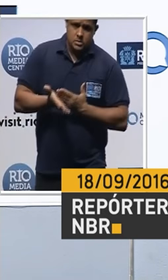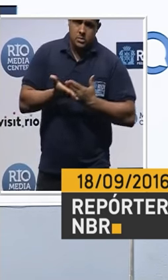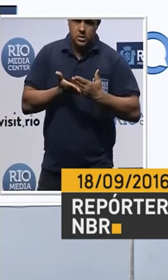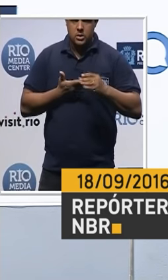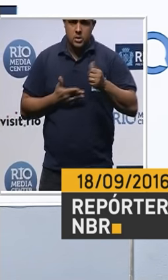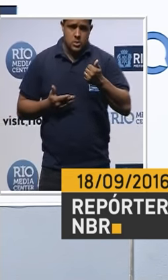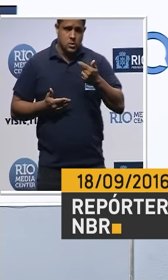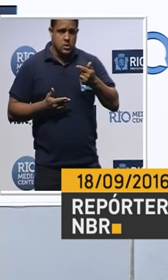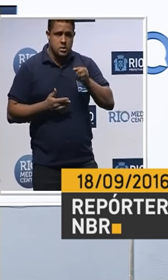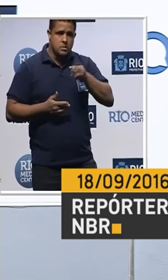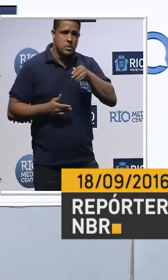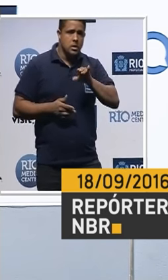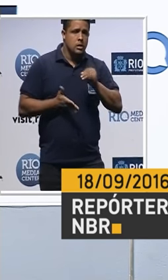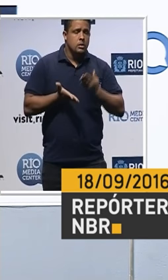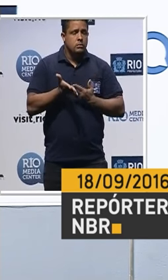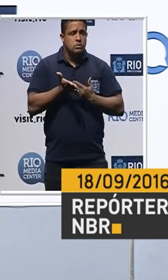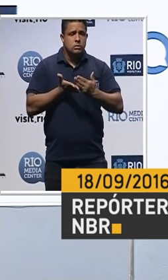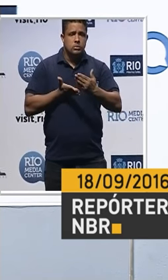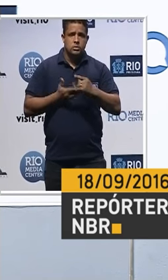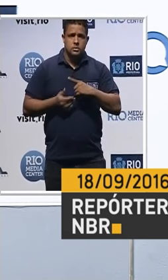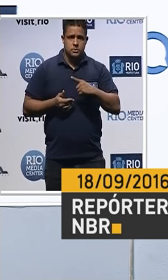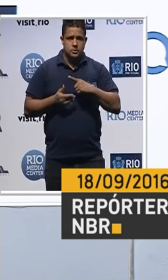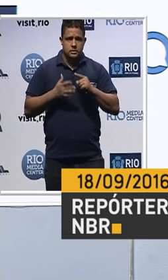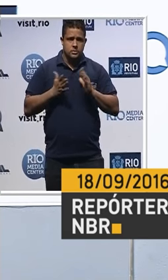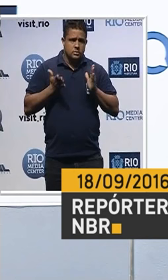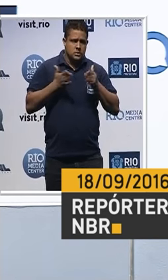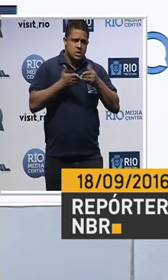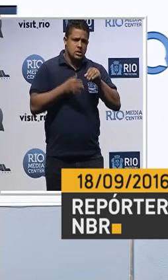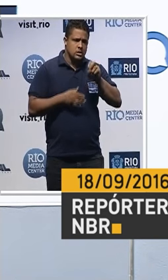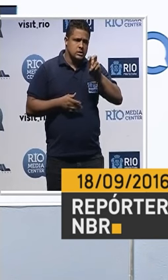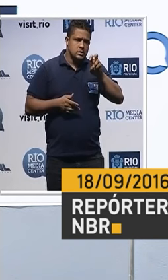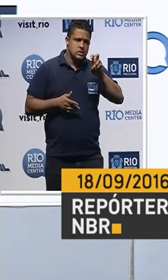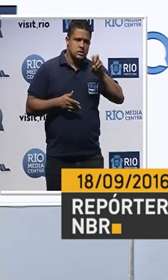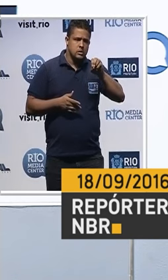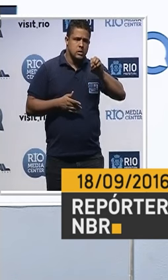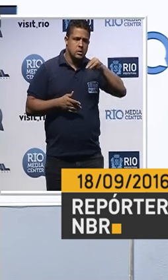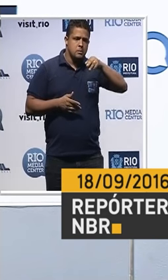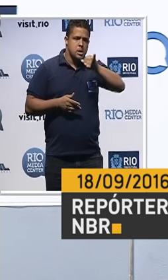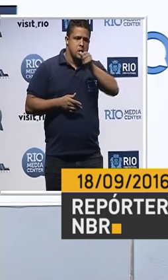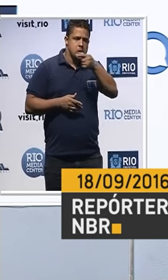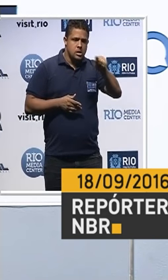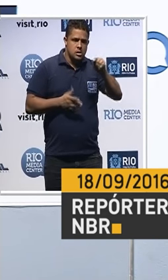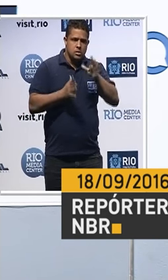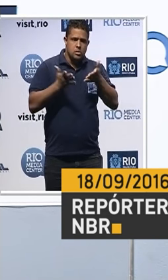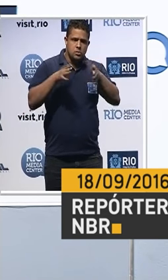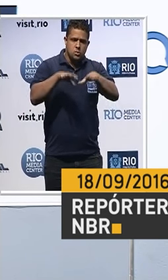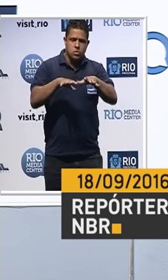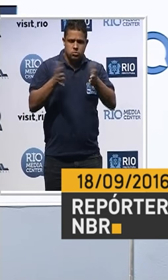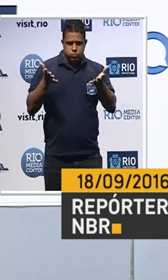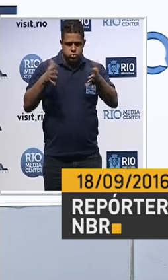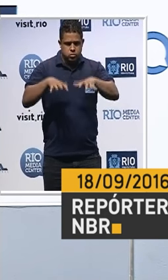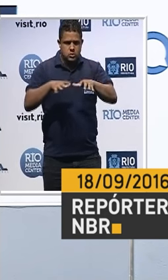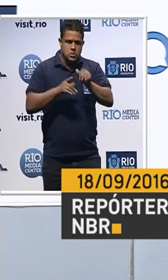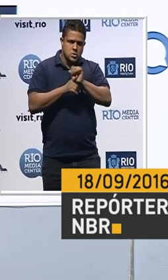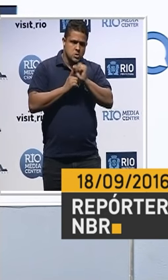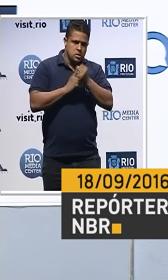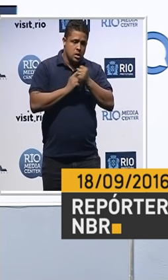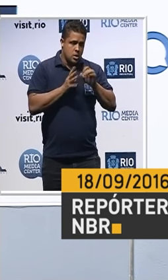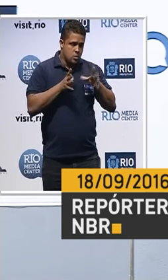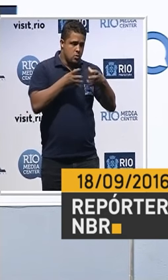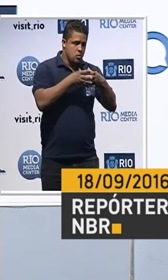maio, devolvemos já cerca de 50 milhões à inclusão social e ao